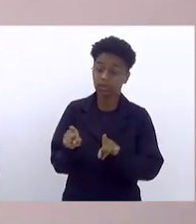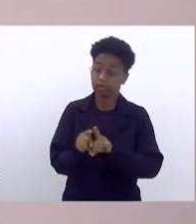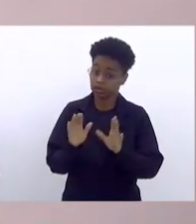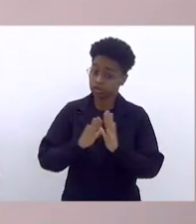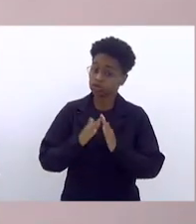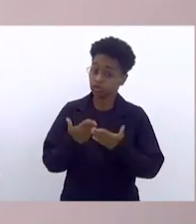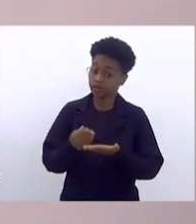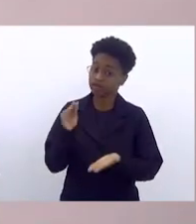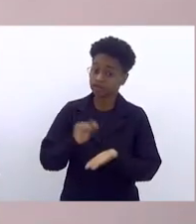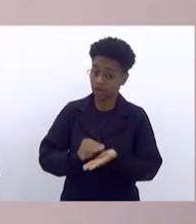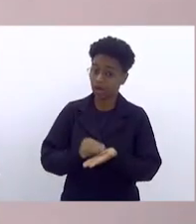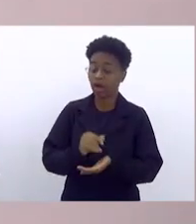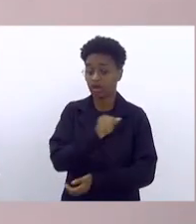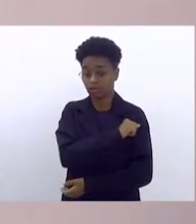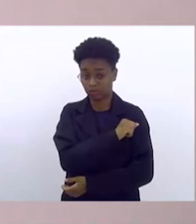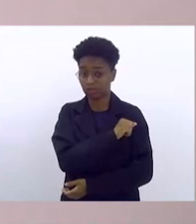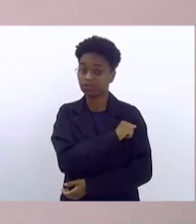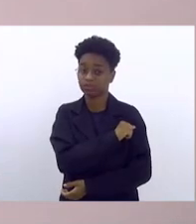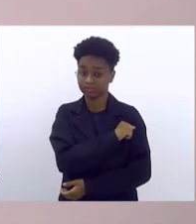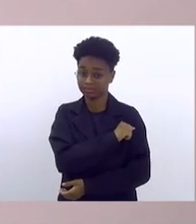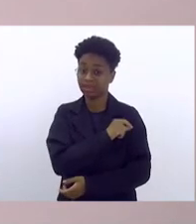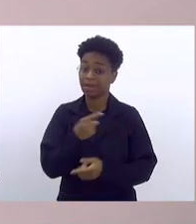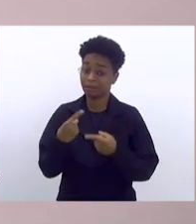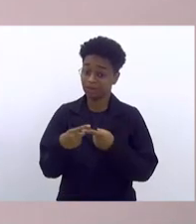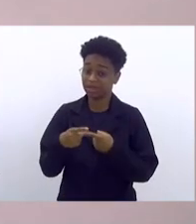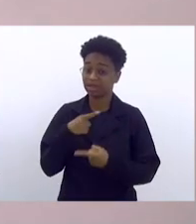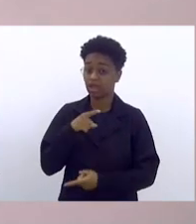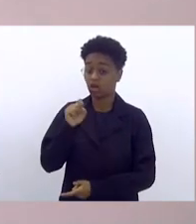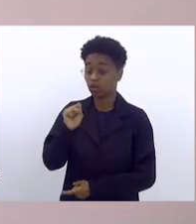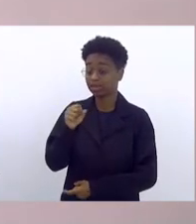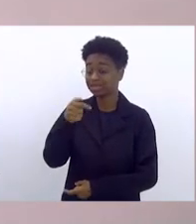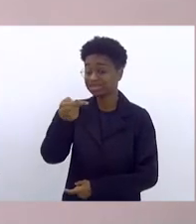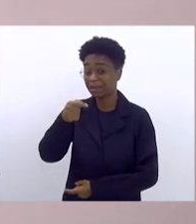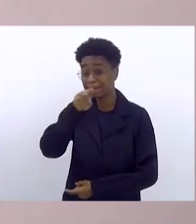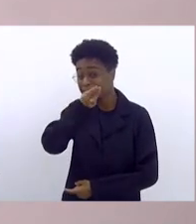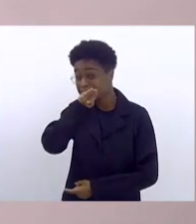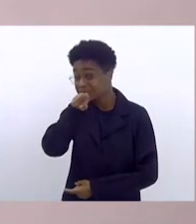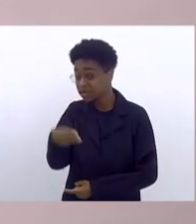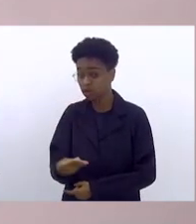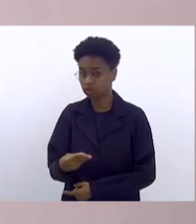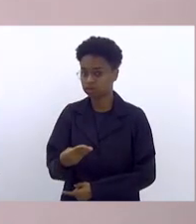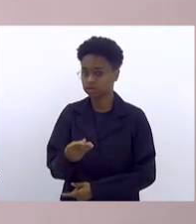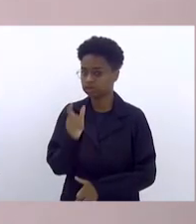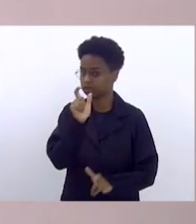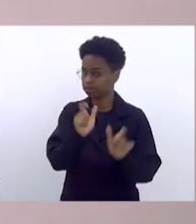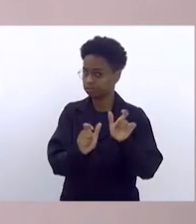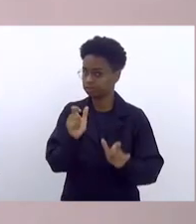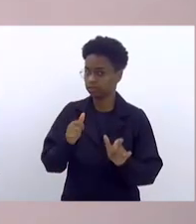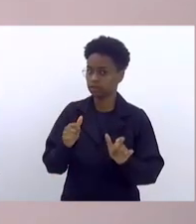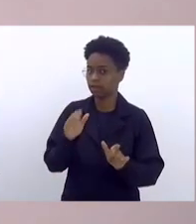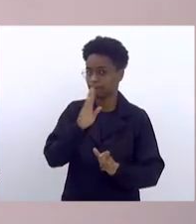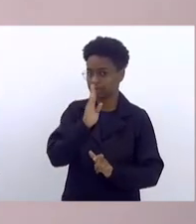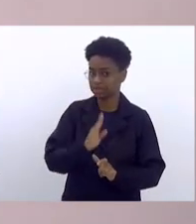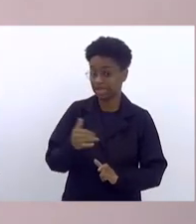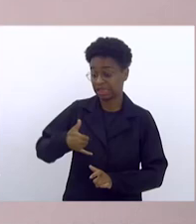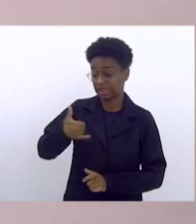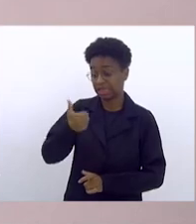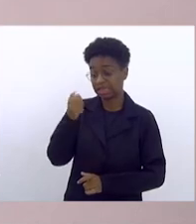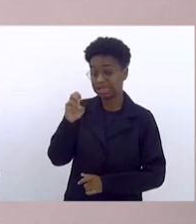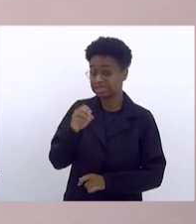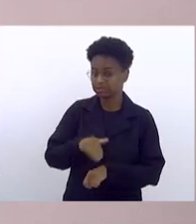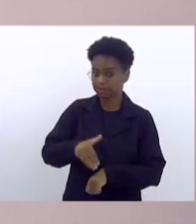faltado alunos porque afinal de contas são 87 milhões de brasileiros com mais de 15 anos que não